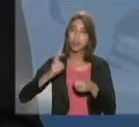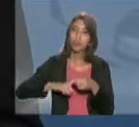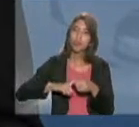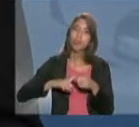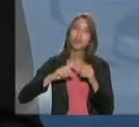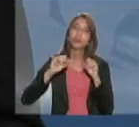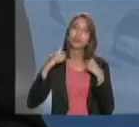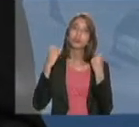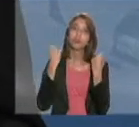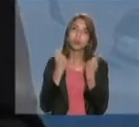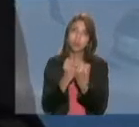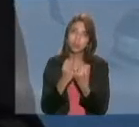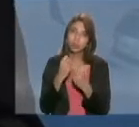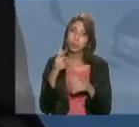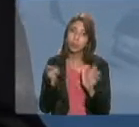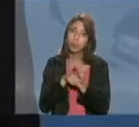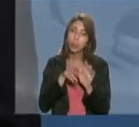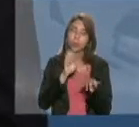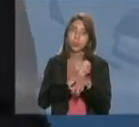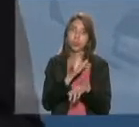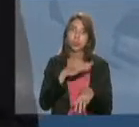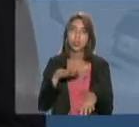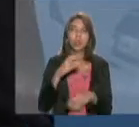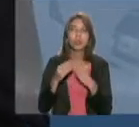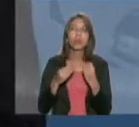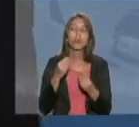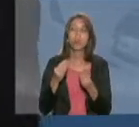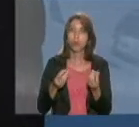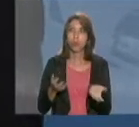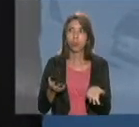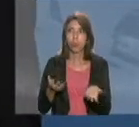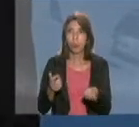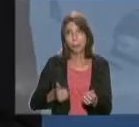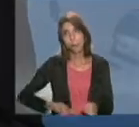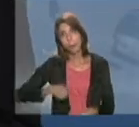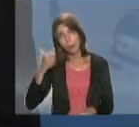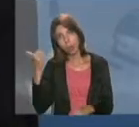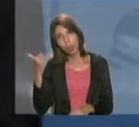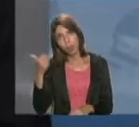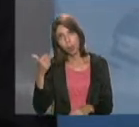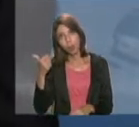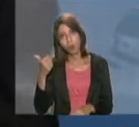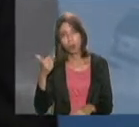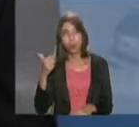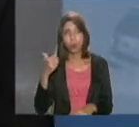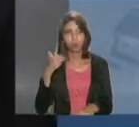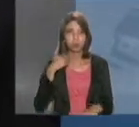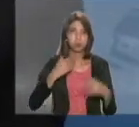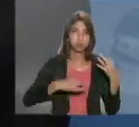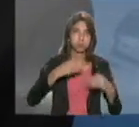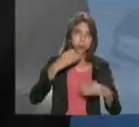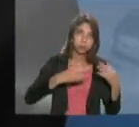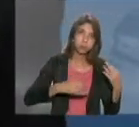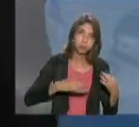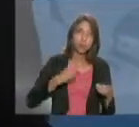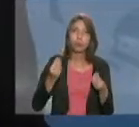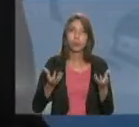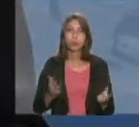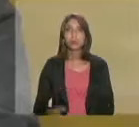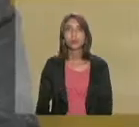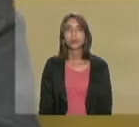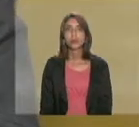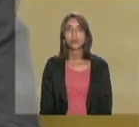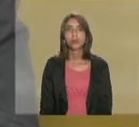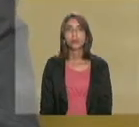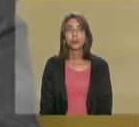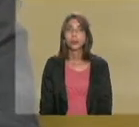o estádio para o estado. Como é que o senhor vê essa questão? Seria melhor ter um tribunal arbitral antes de se entrar na justiça? Olha